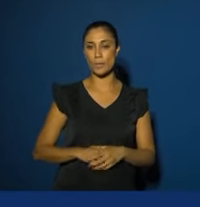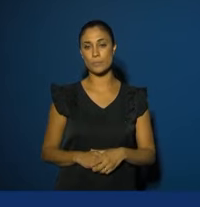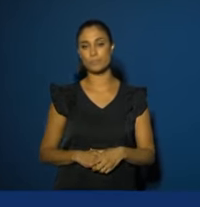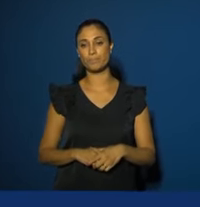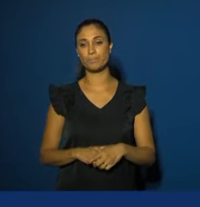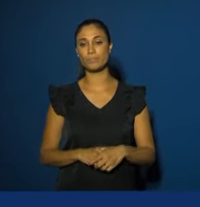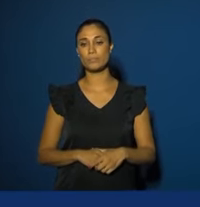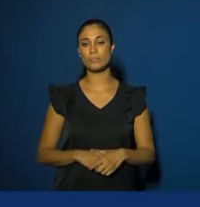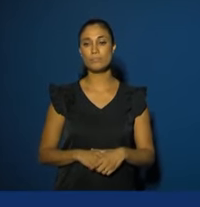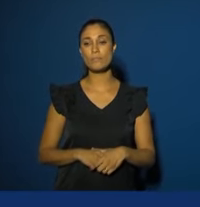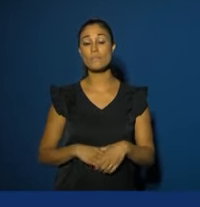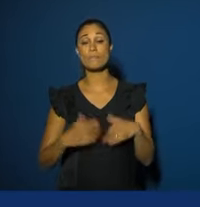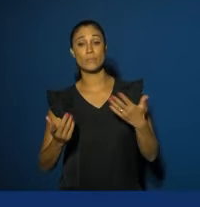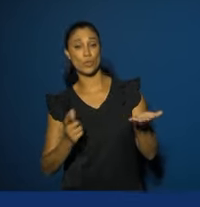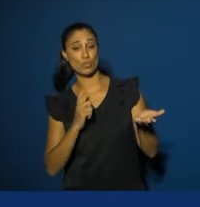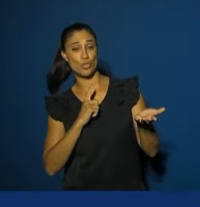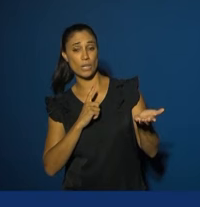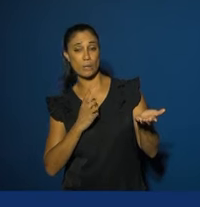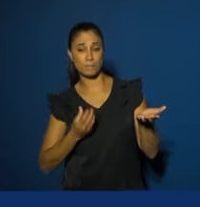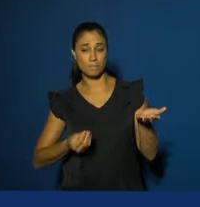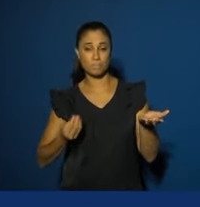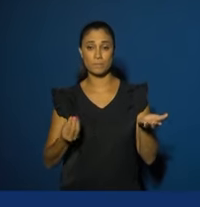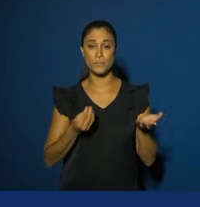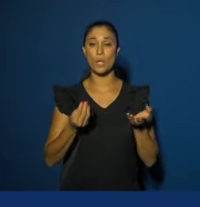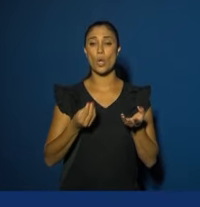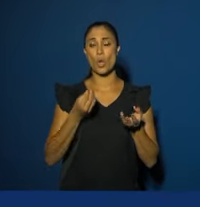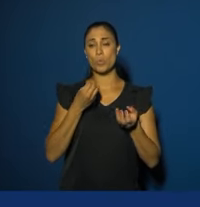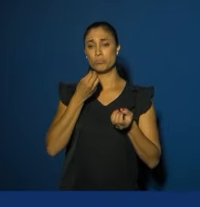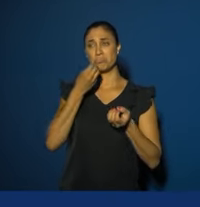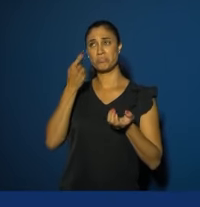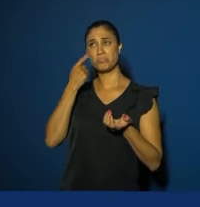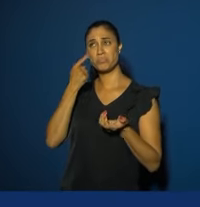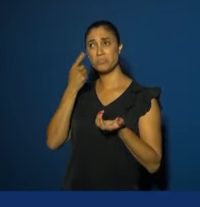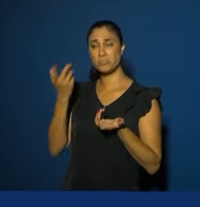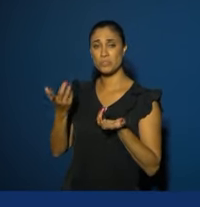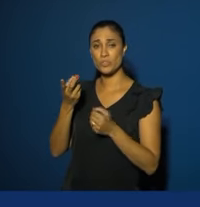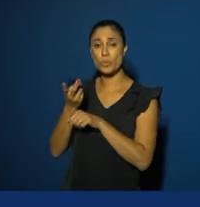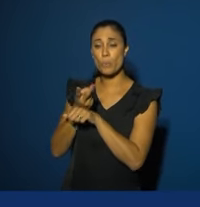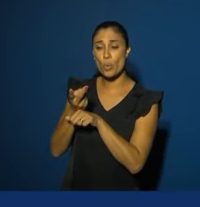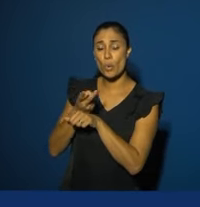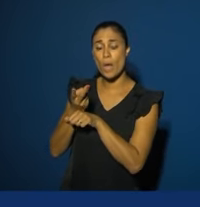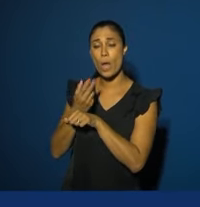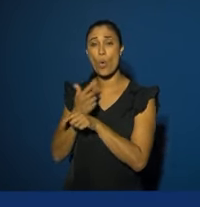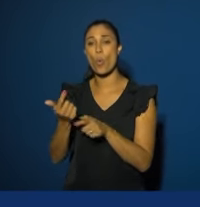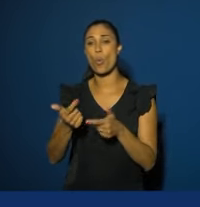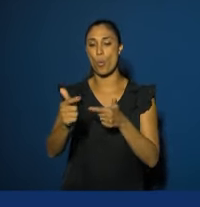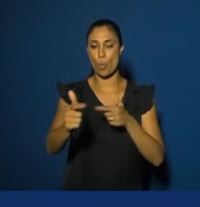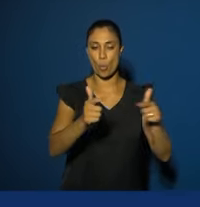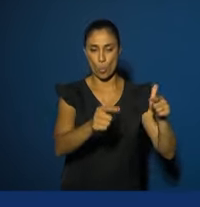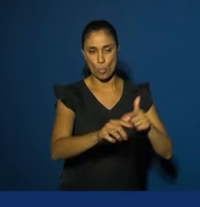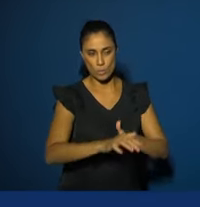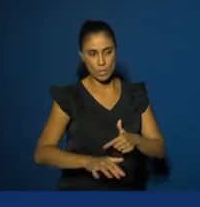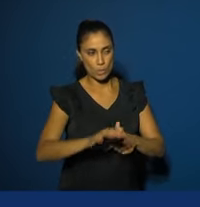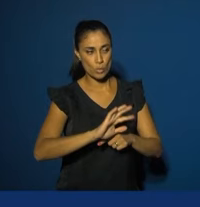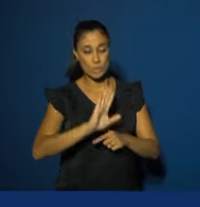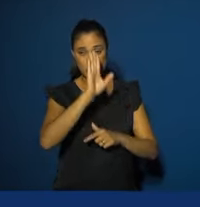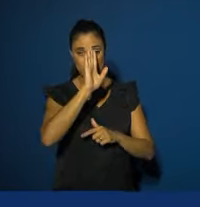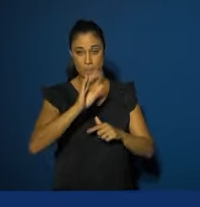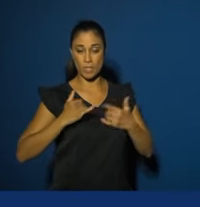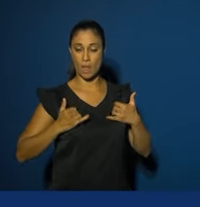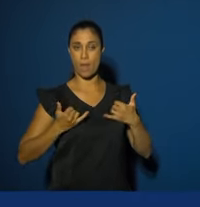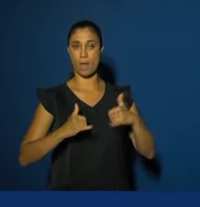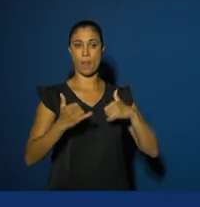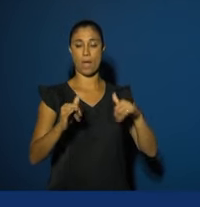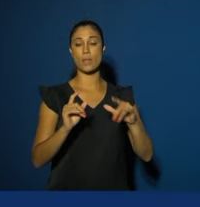Então tinha um que de de bom senso tinha um que de procurar nos outros setores e principalmente energia elétrica